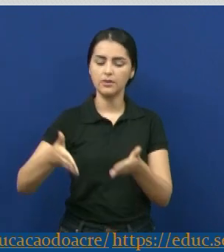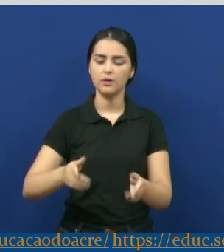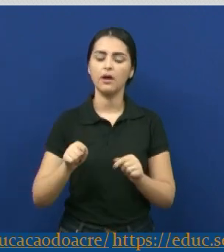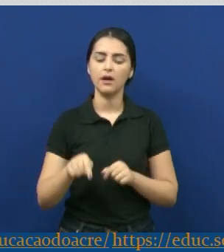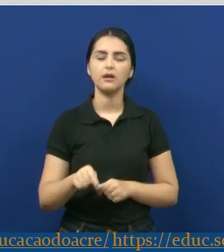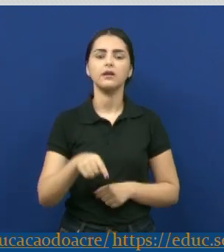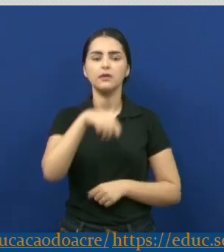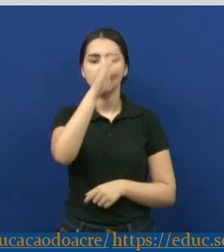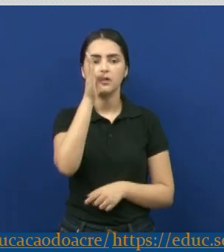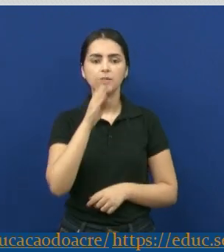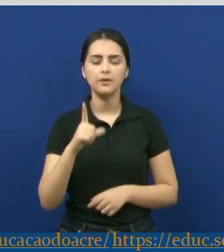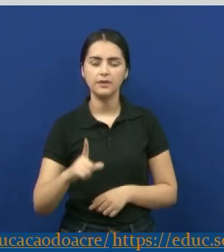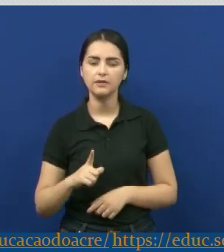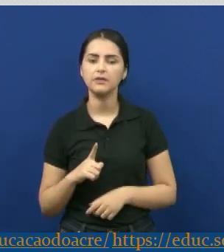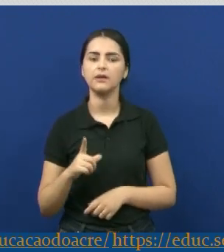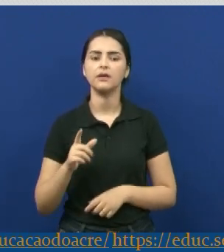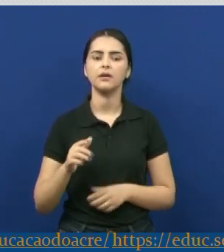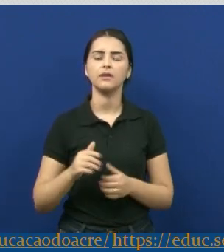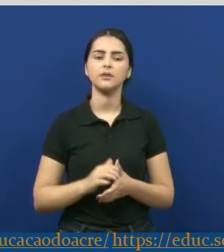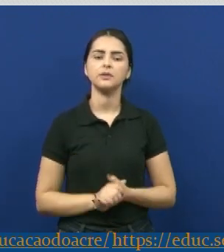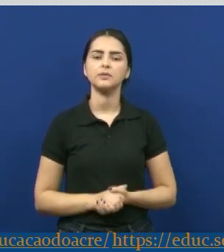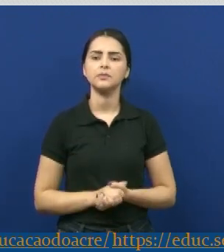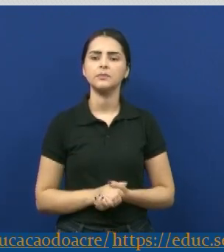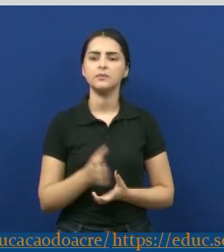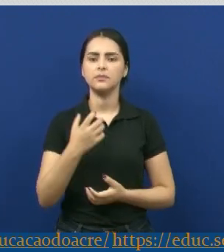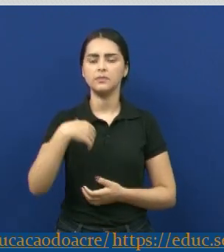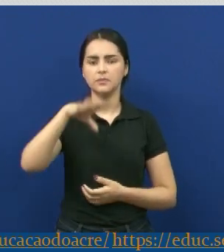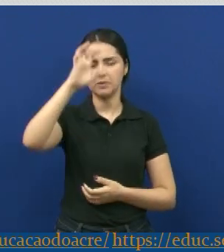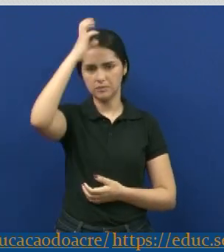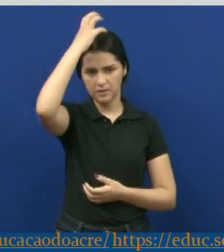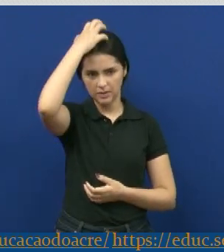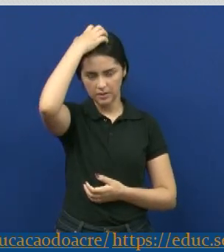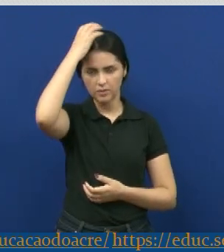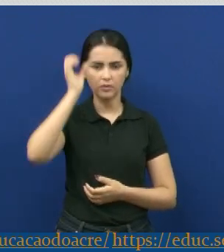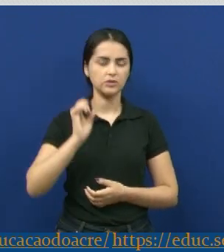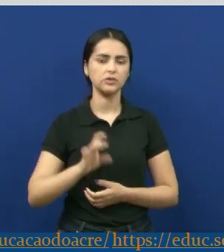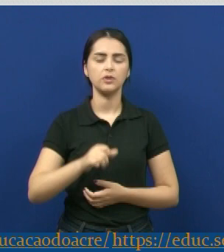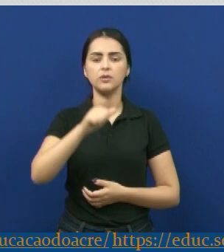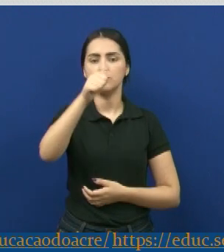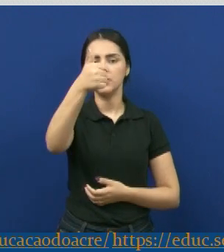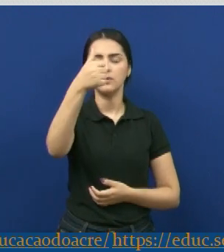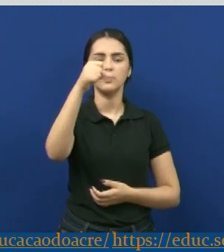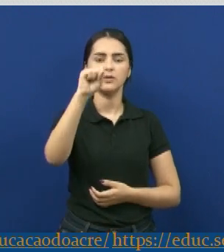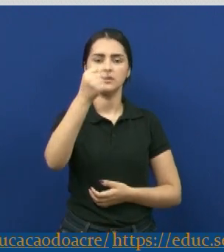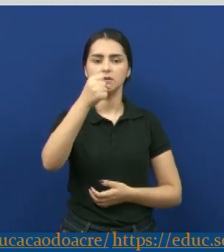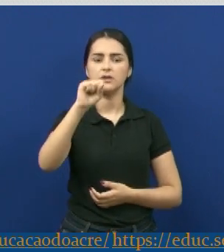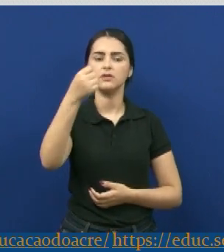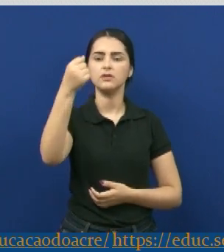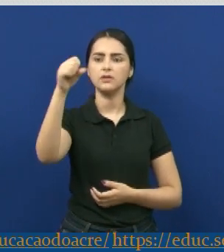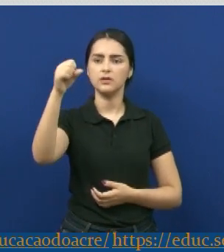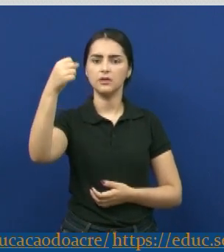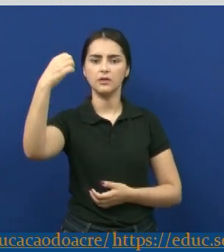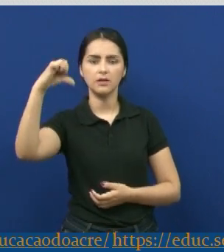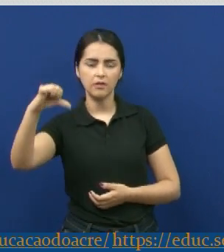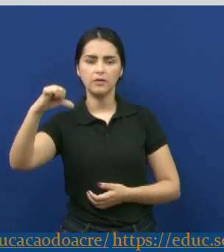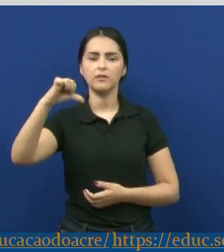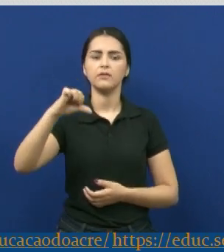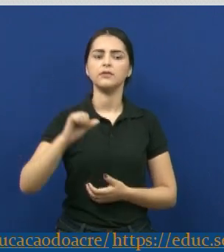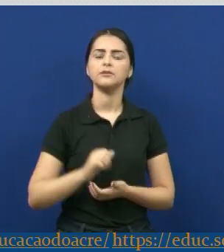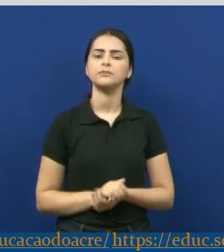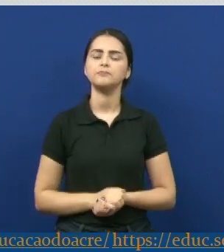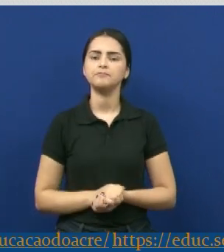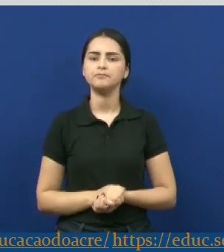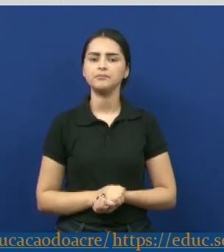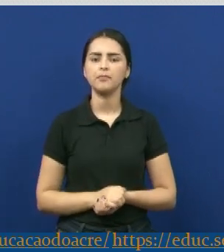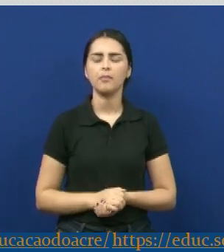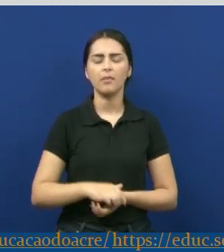ter um imperador, a figura de um imperador, tá? E somente em 1889, com a proclamação da República, né,